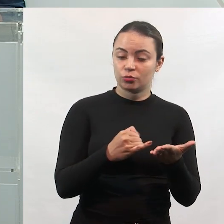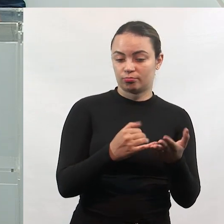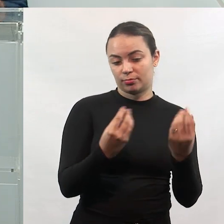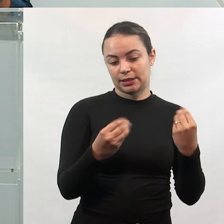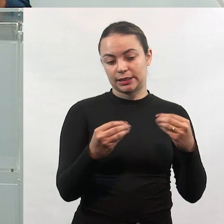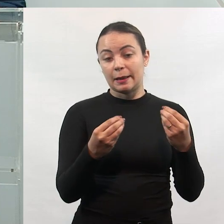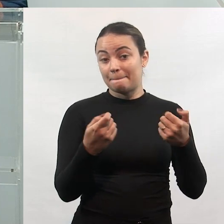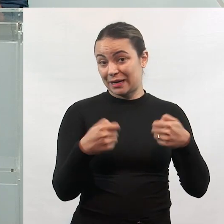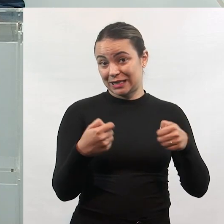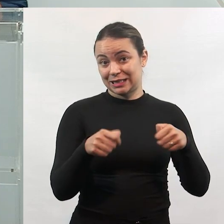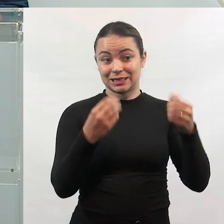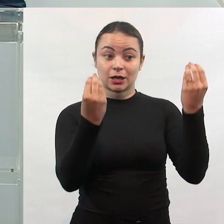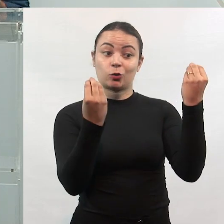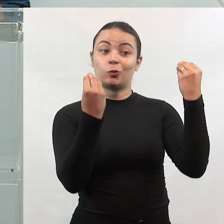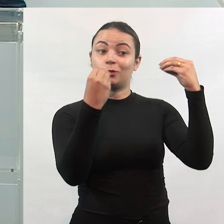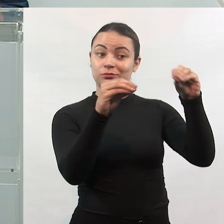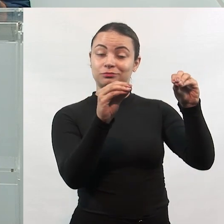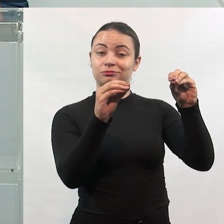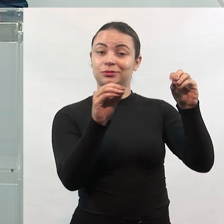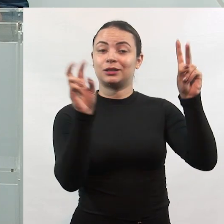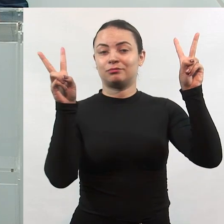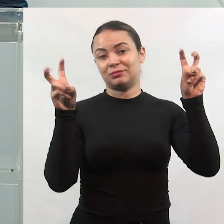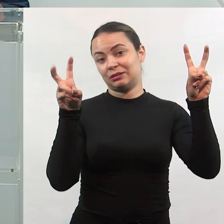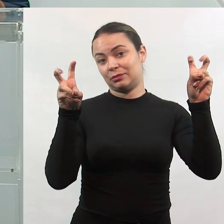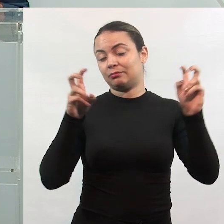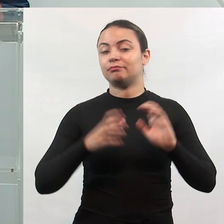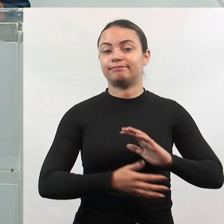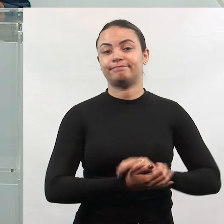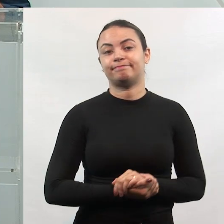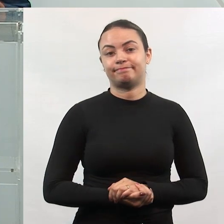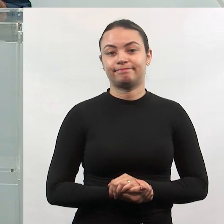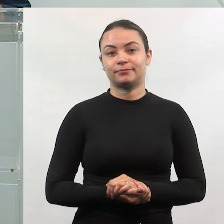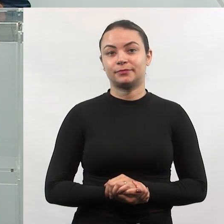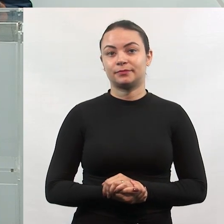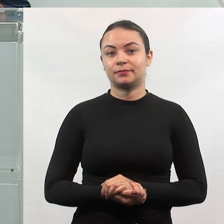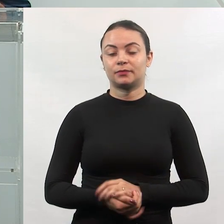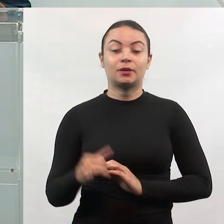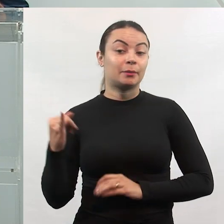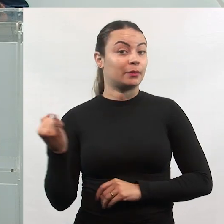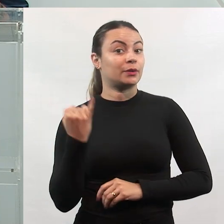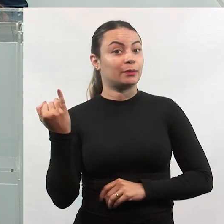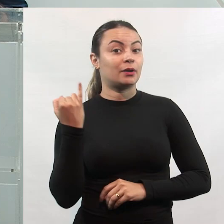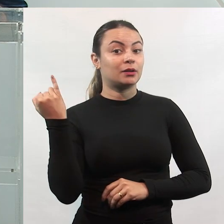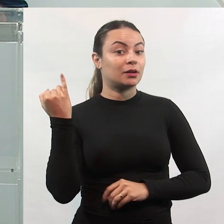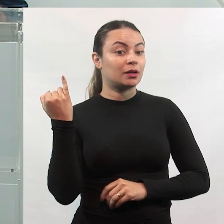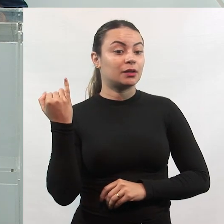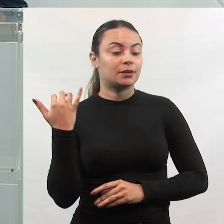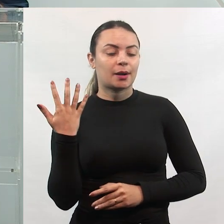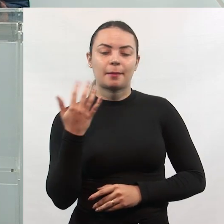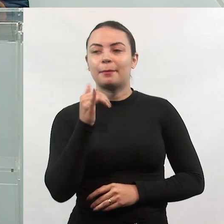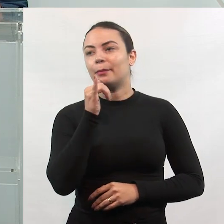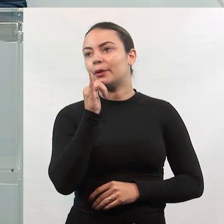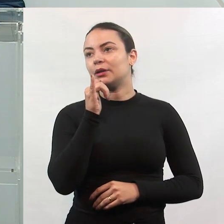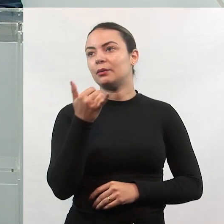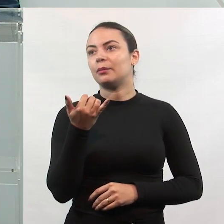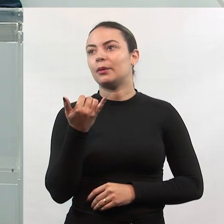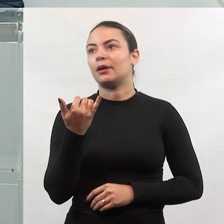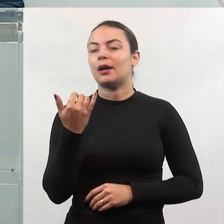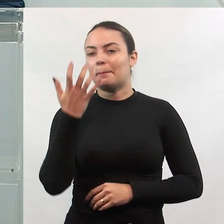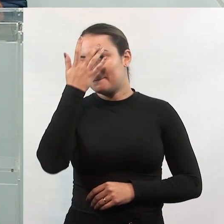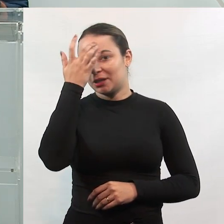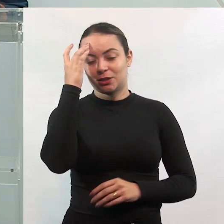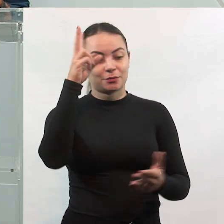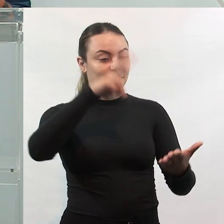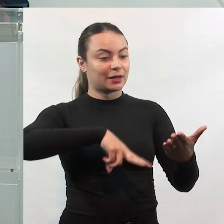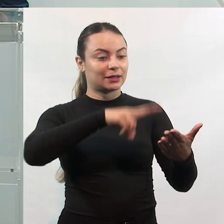gente faz isso. É um elemento muito importante, porque é um elemento que ele deve chamar a atenção do leitor, né? Especialmente a gente falando